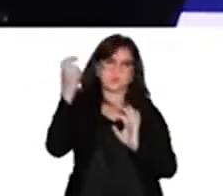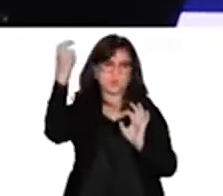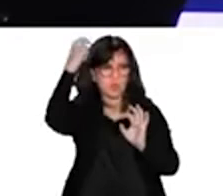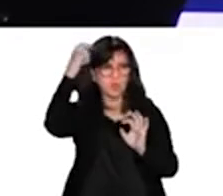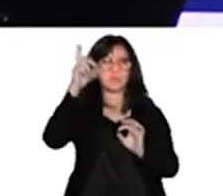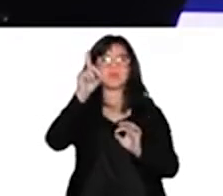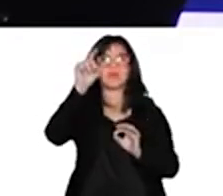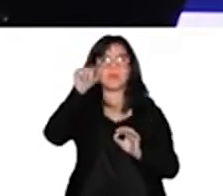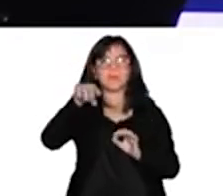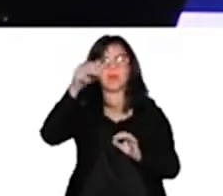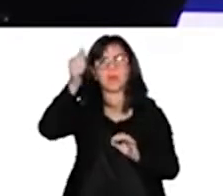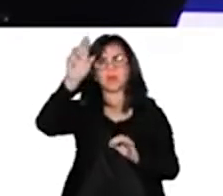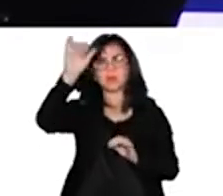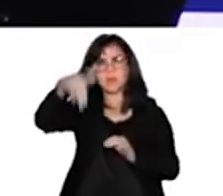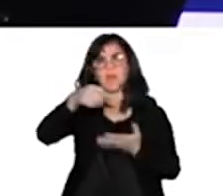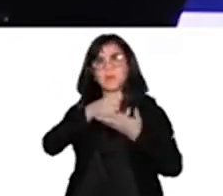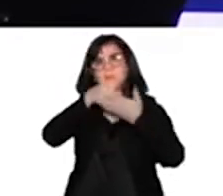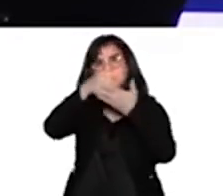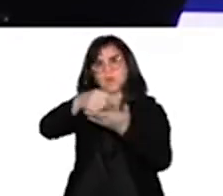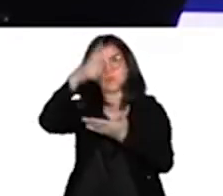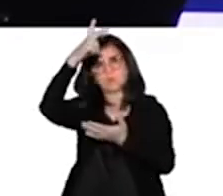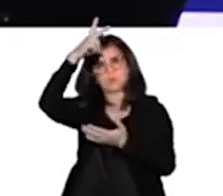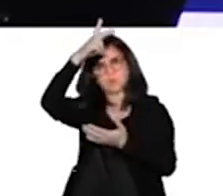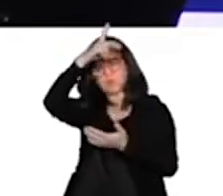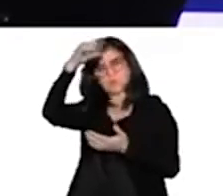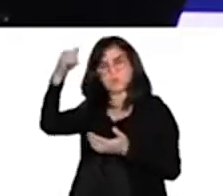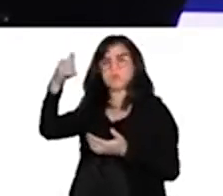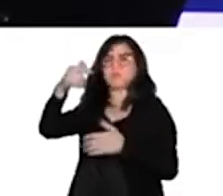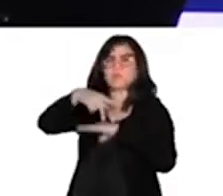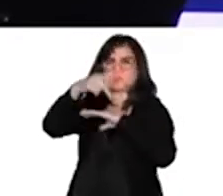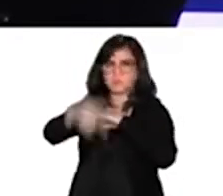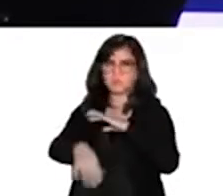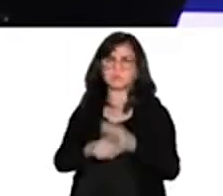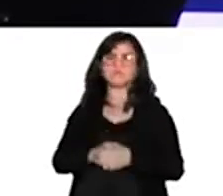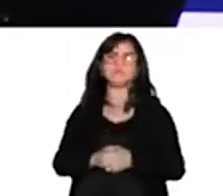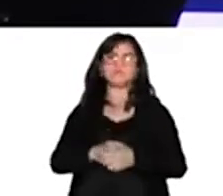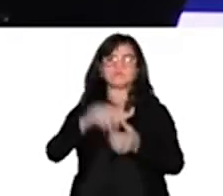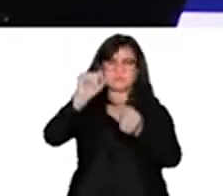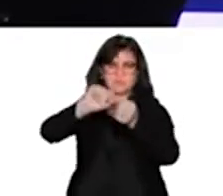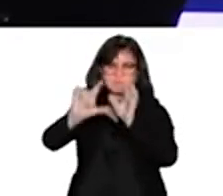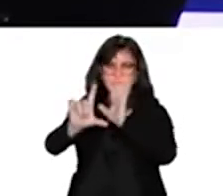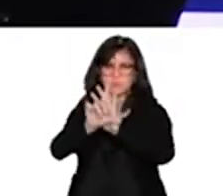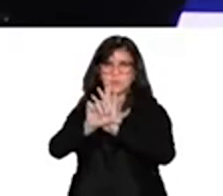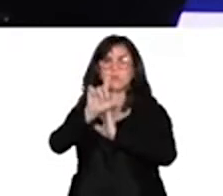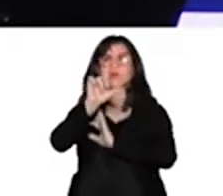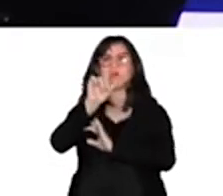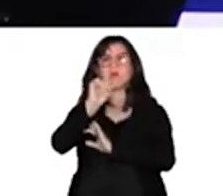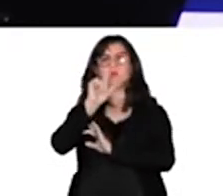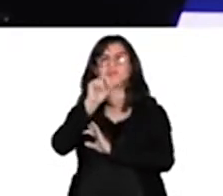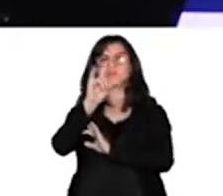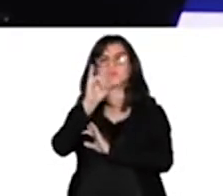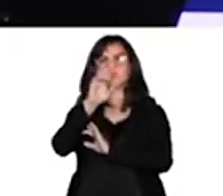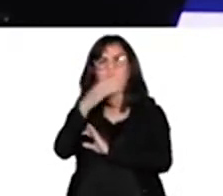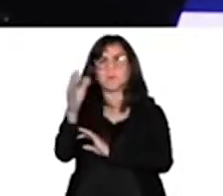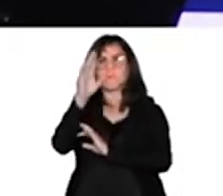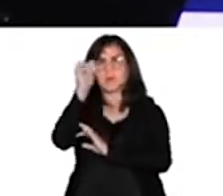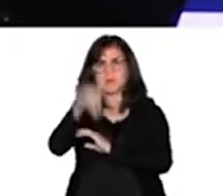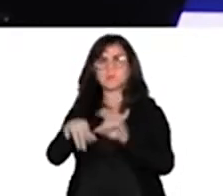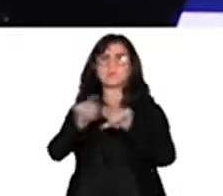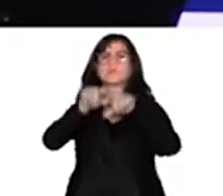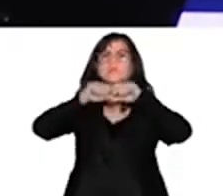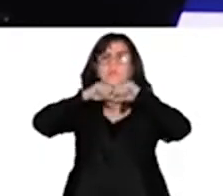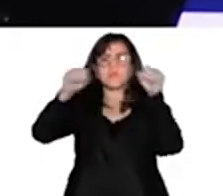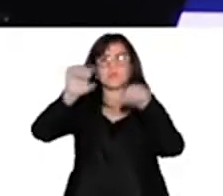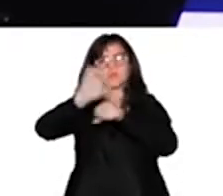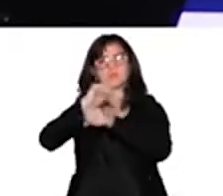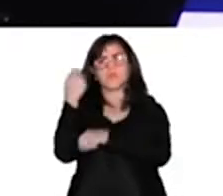da Demarim. Apoio Prefeitura Municipal de Passo Fundo. Realização Lei Aldir Blanc, Secretaria de Estado